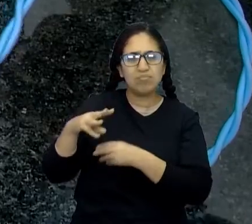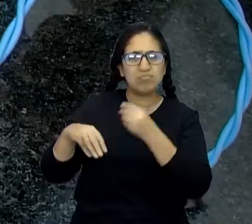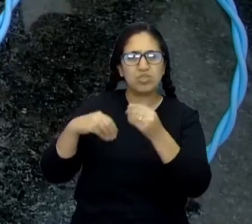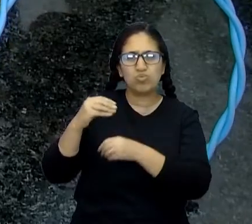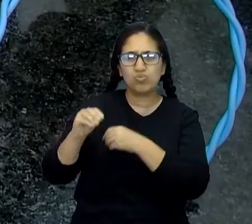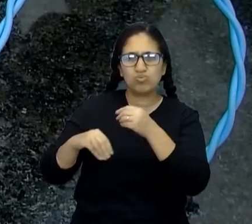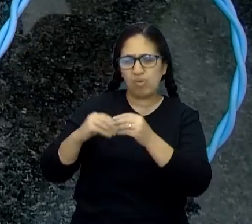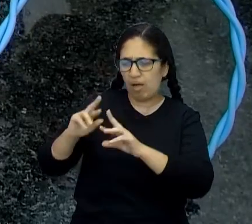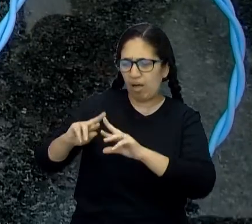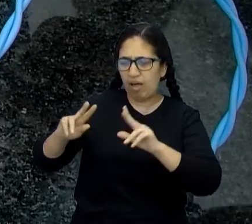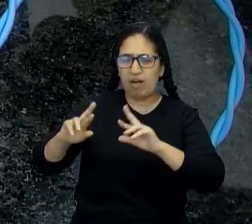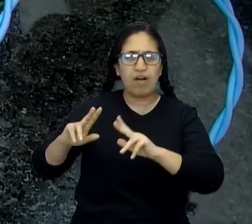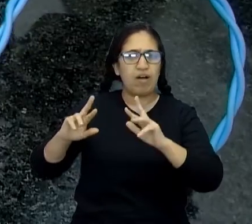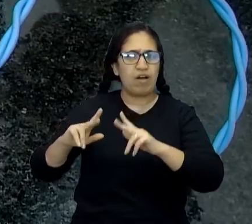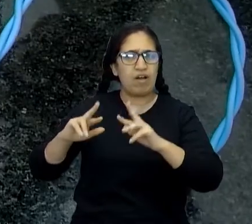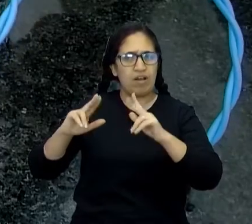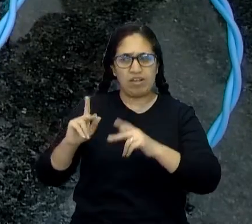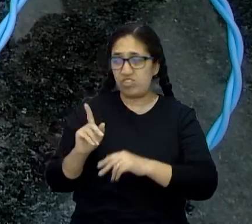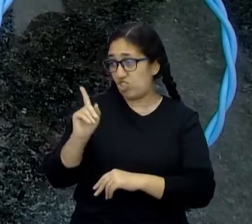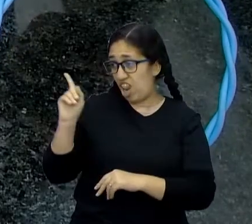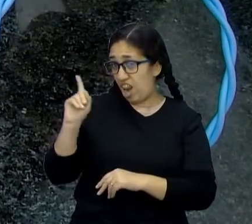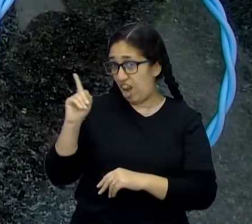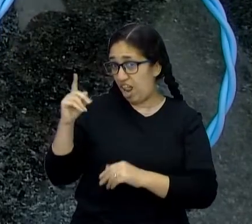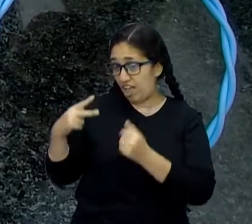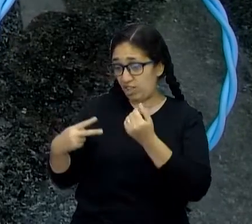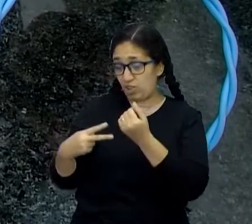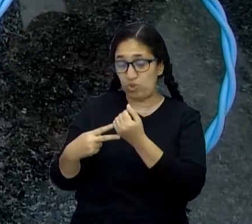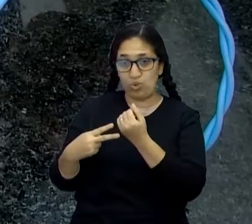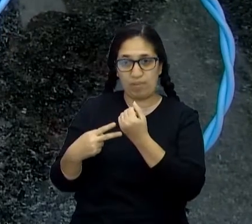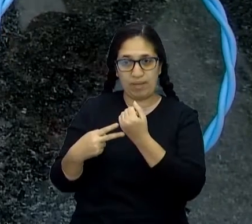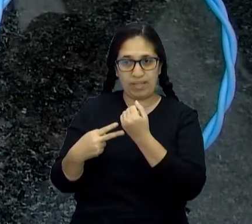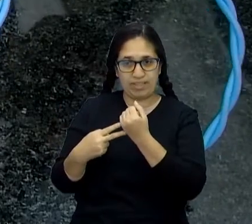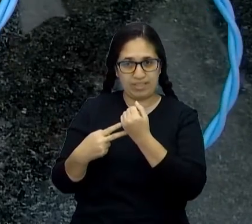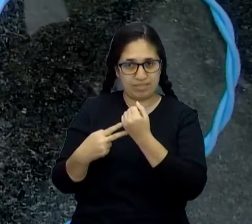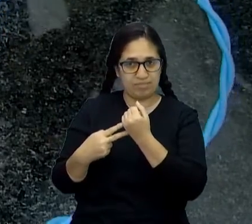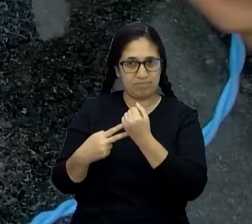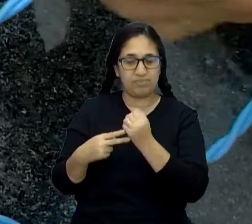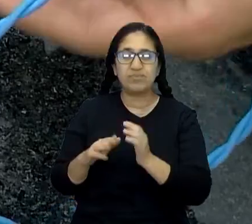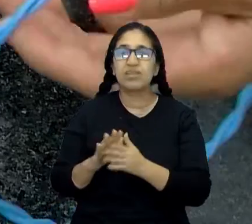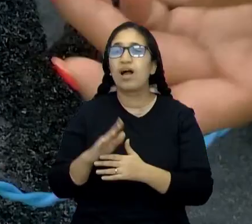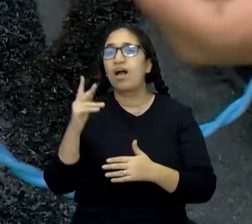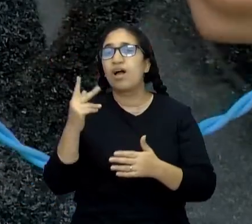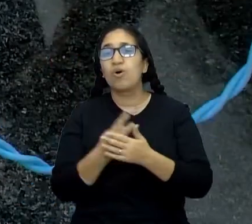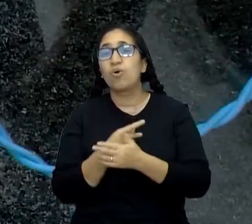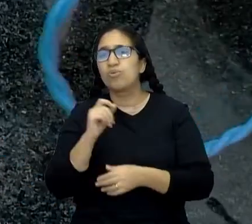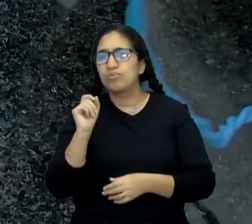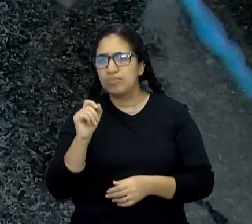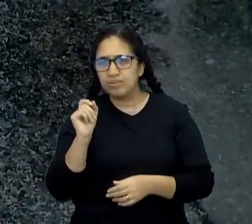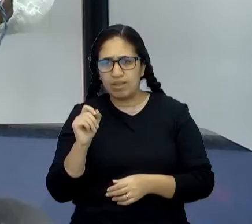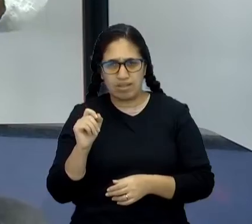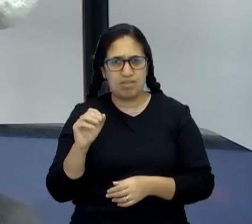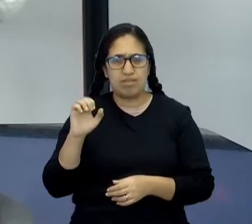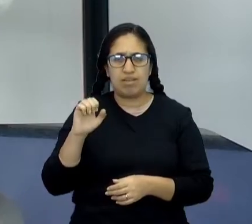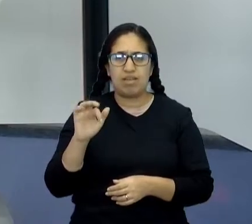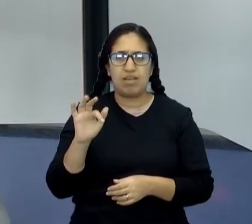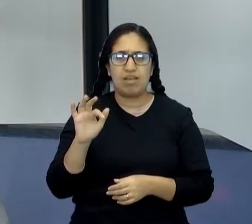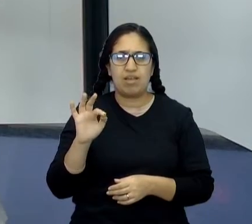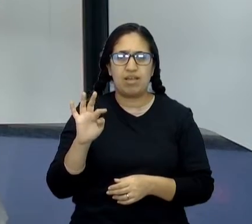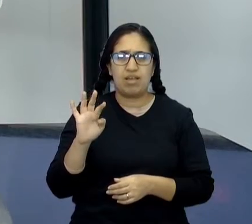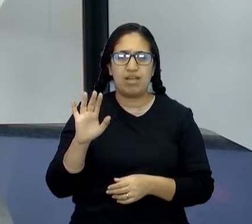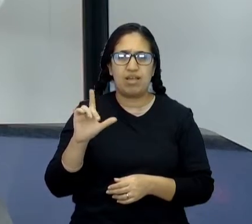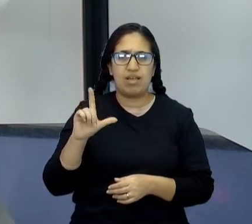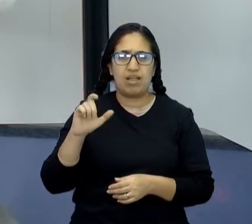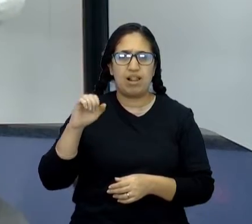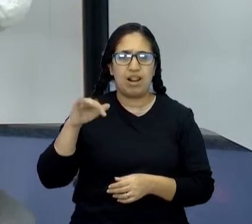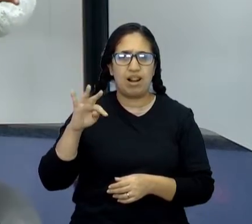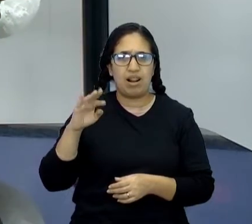aí diferentes de próton, lá na tomadinha da sua casa, tá certo? O que acontece? Os elétrons vão querer, quando eu